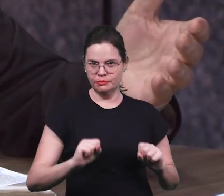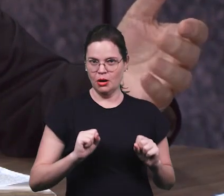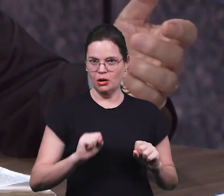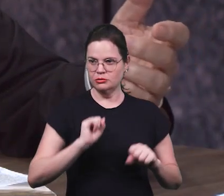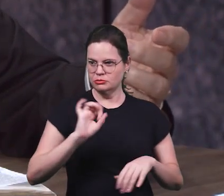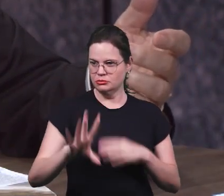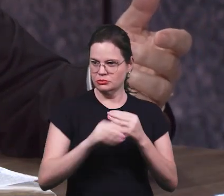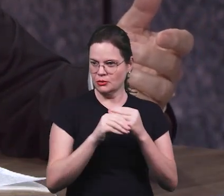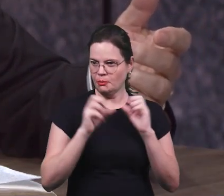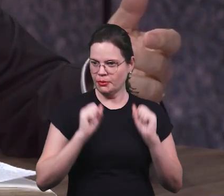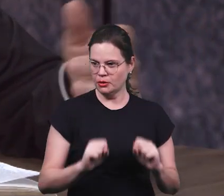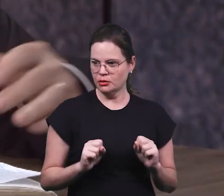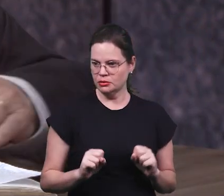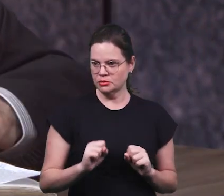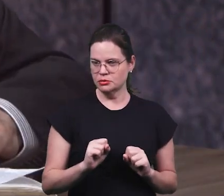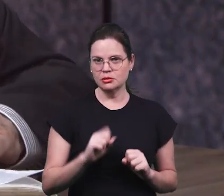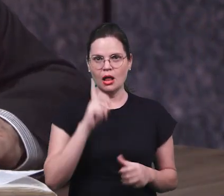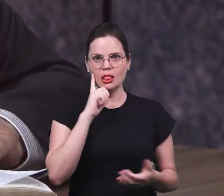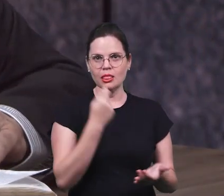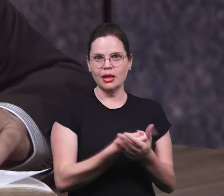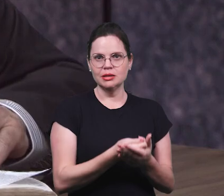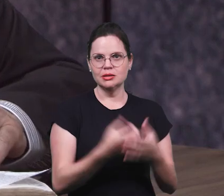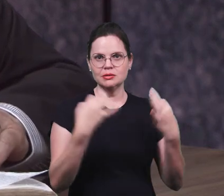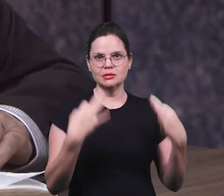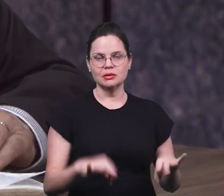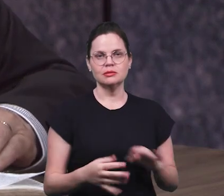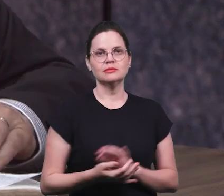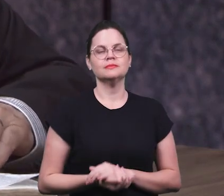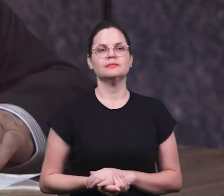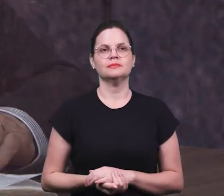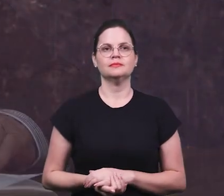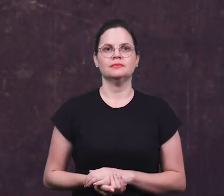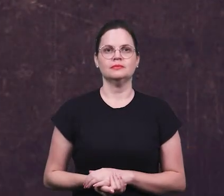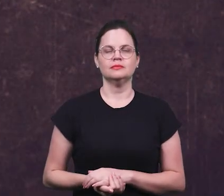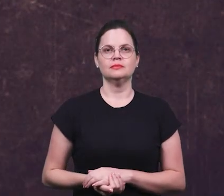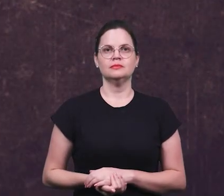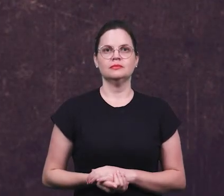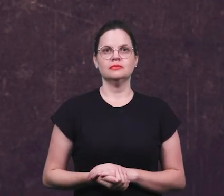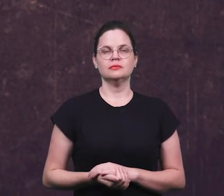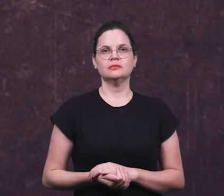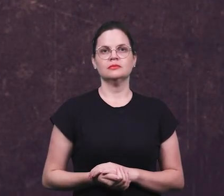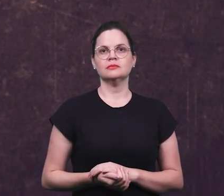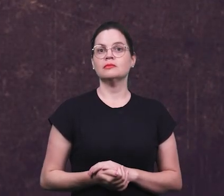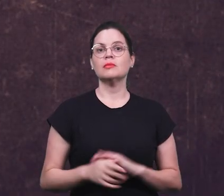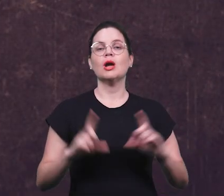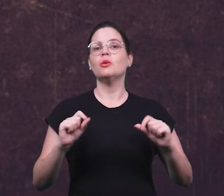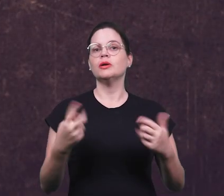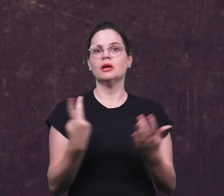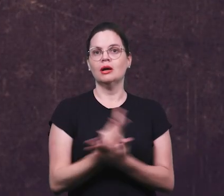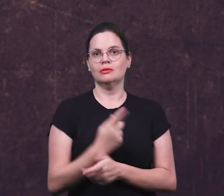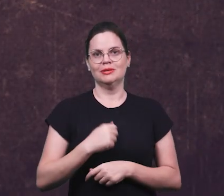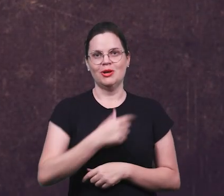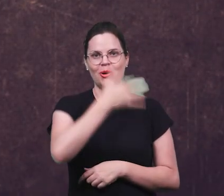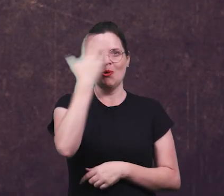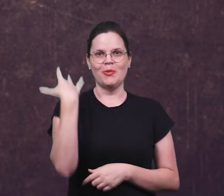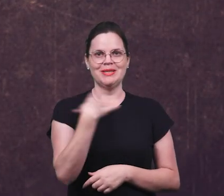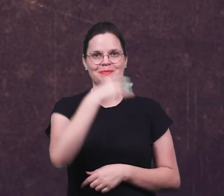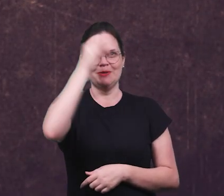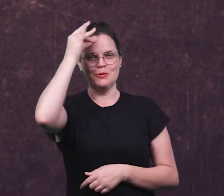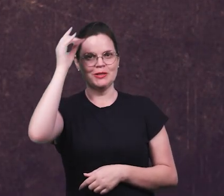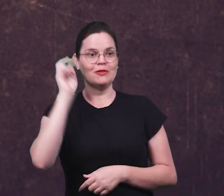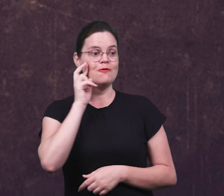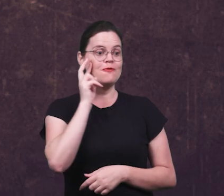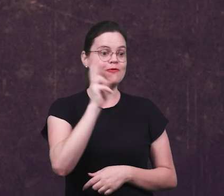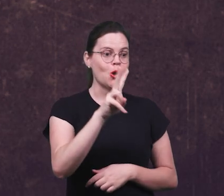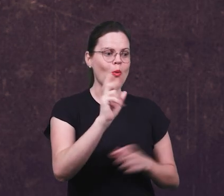conclusão do concílio? Vamos lá repetir. Então, na verdade, pareceu bem ao Espírito